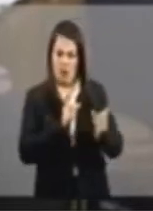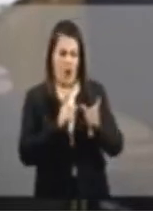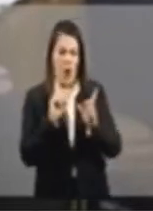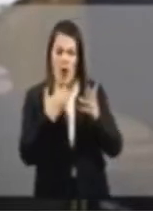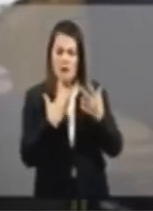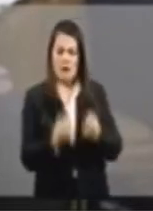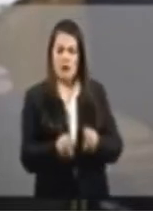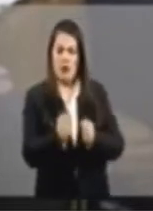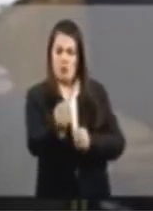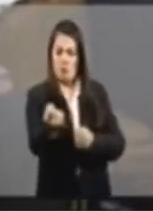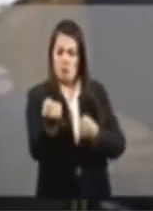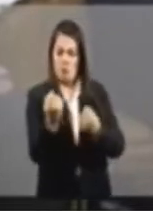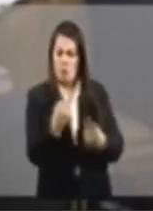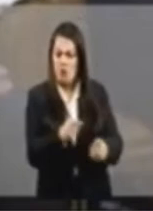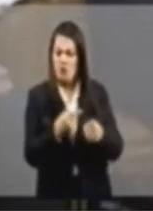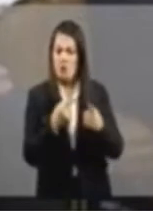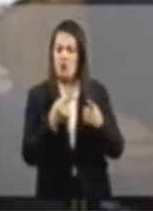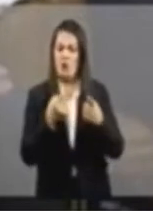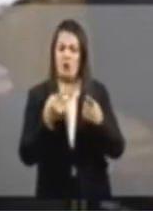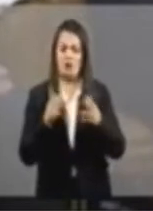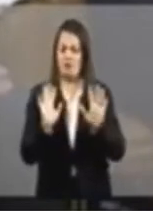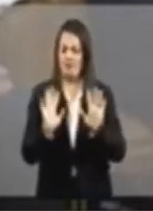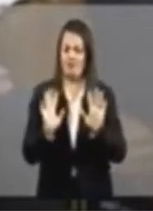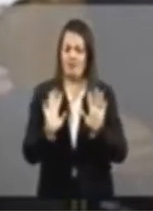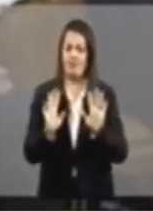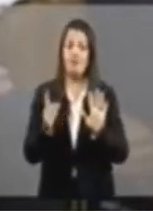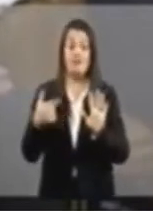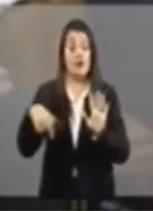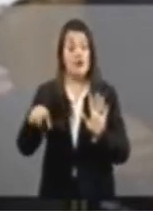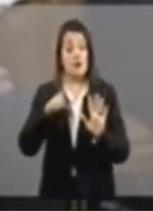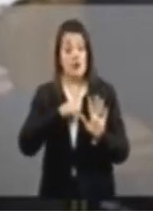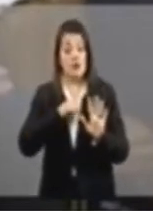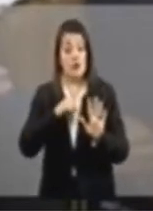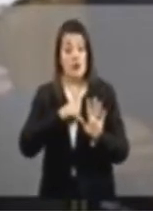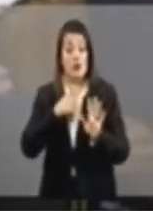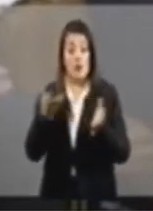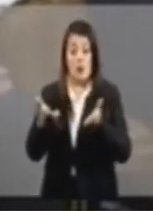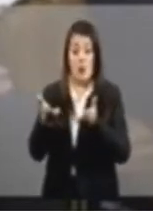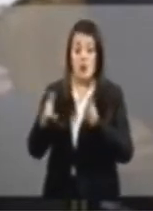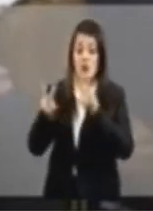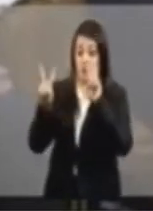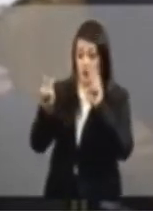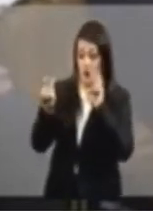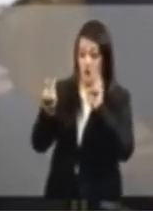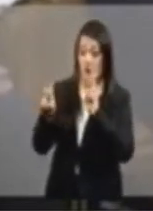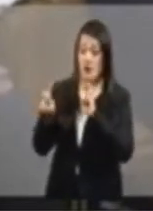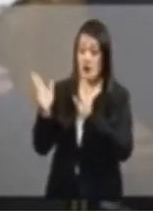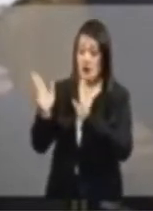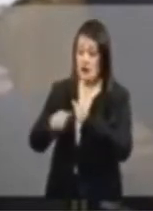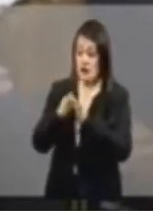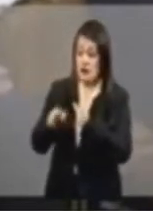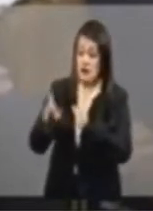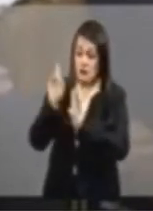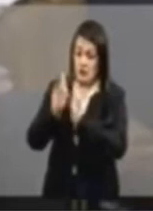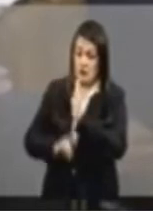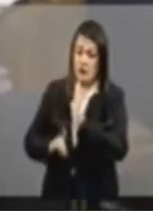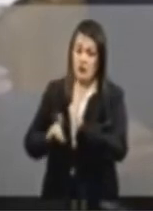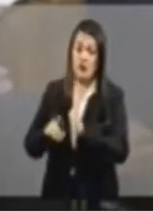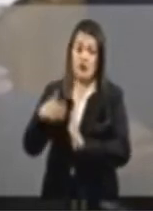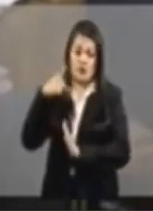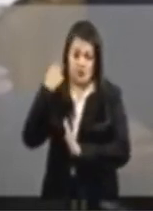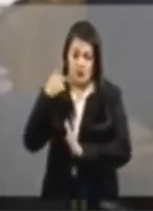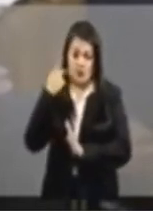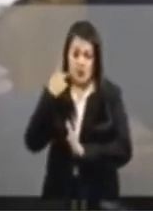processo a causa versa sobre a suspensão dos direitos políticos aqueles apenados que tiver a substituição da pena privativa